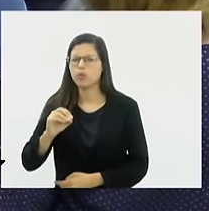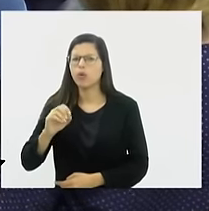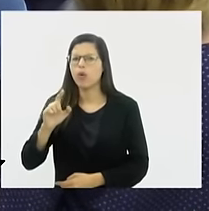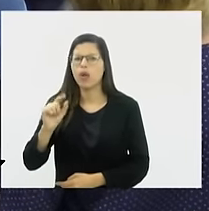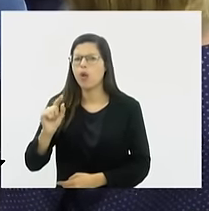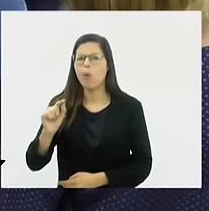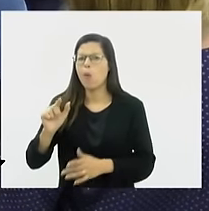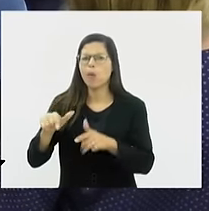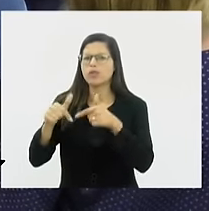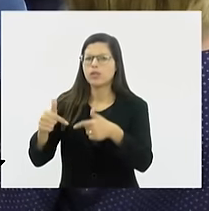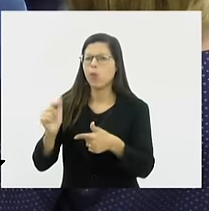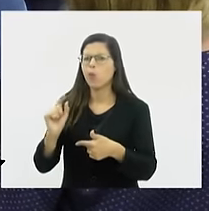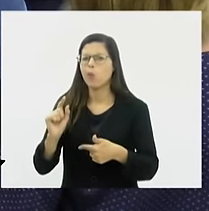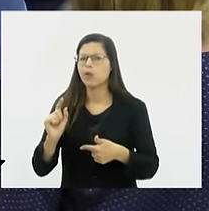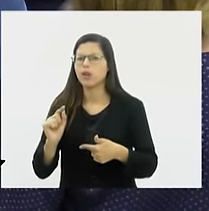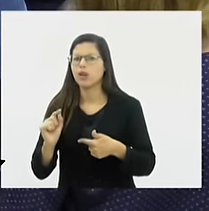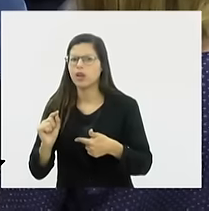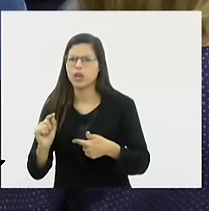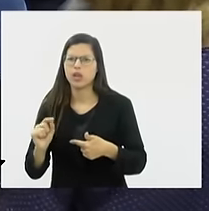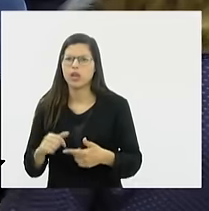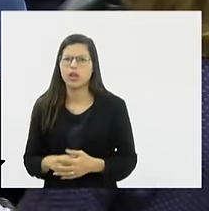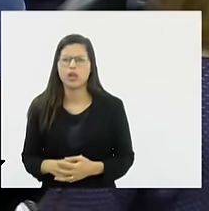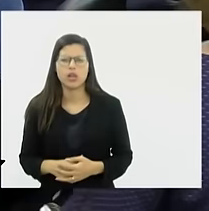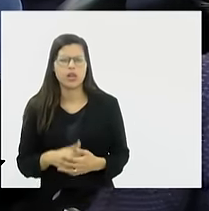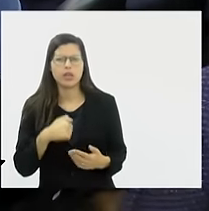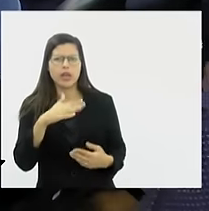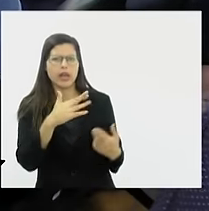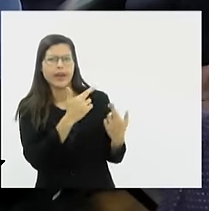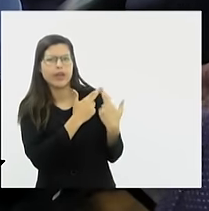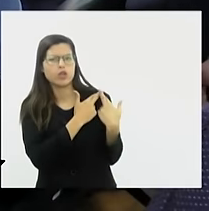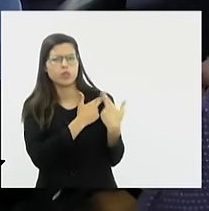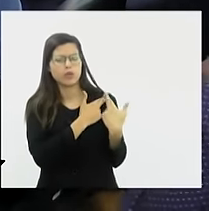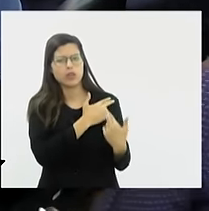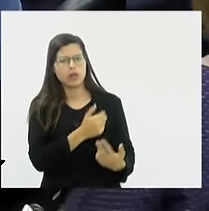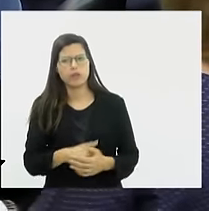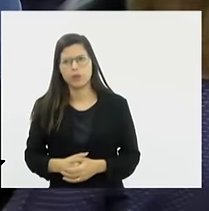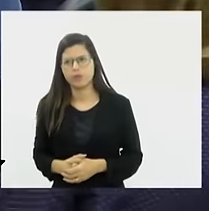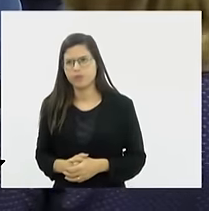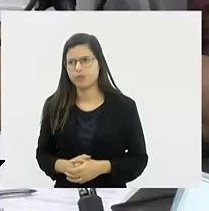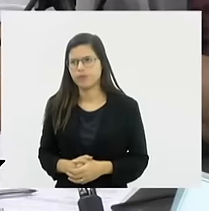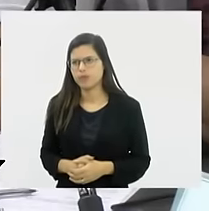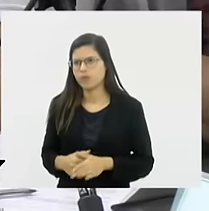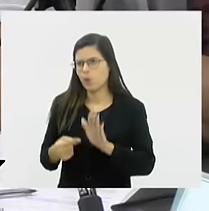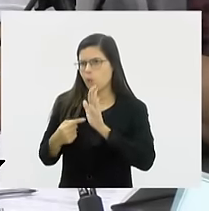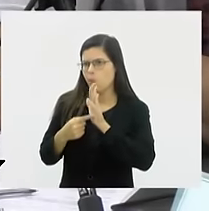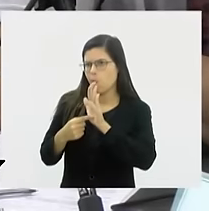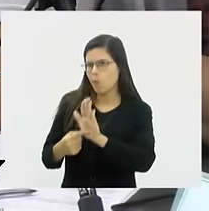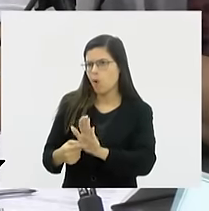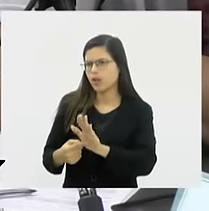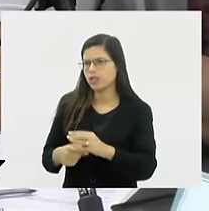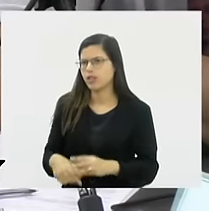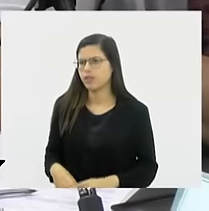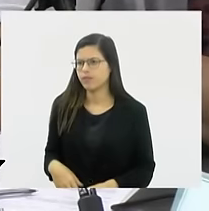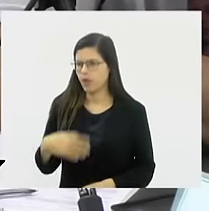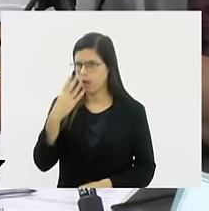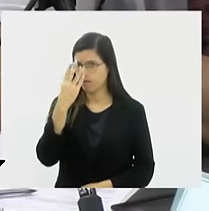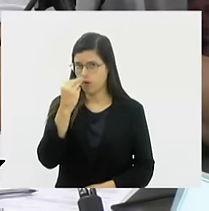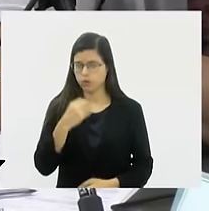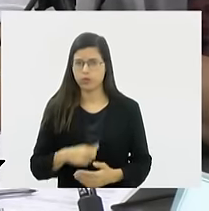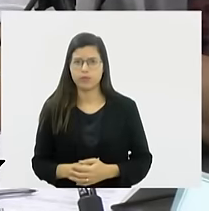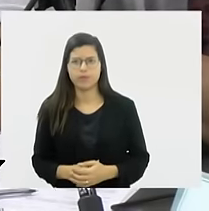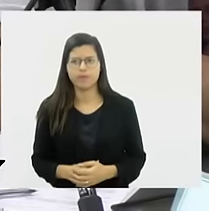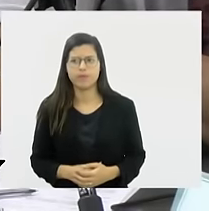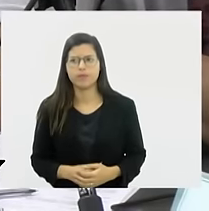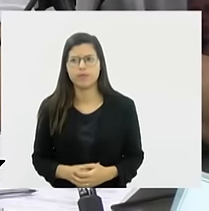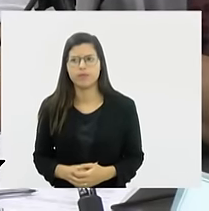consegue saber quem é o responsável pela operação? Aí, ó, mostra para o secretário a fotografia. Eu não sei quem é o